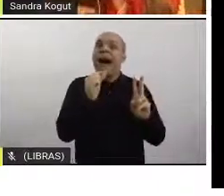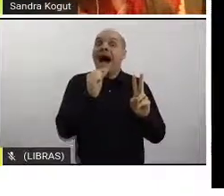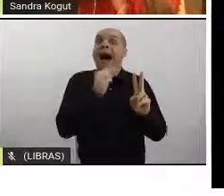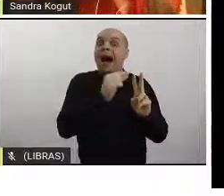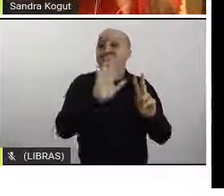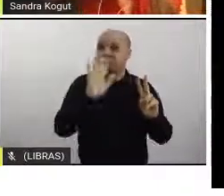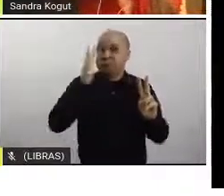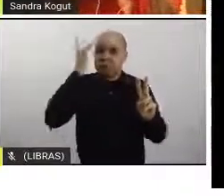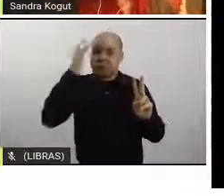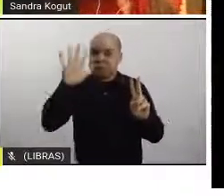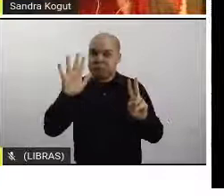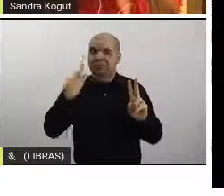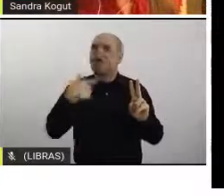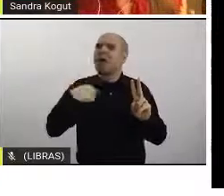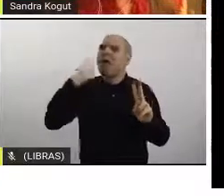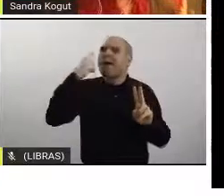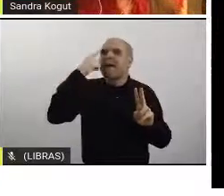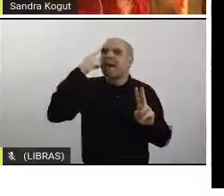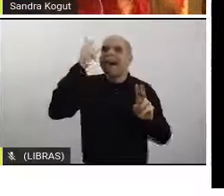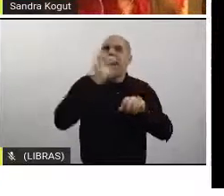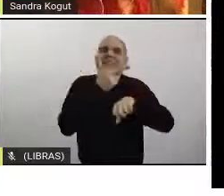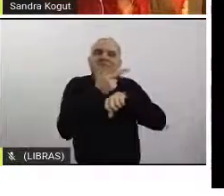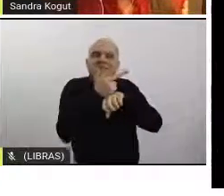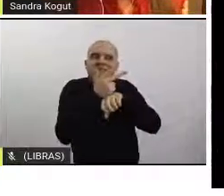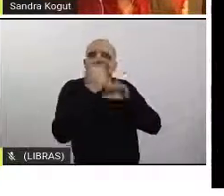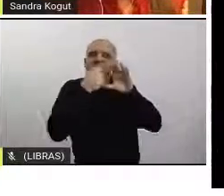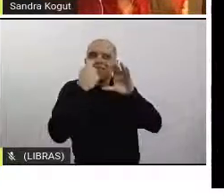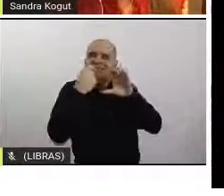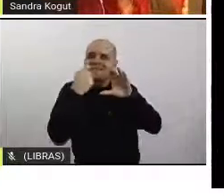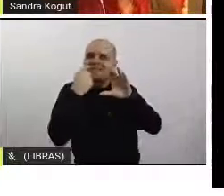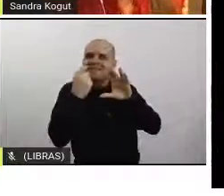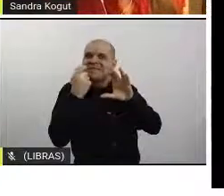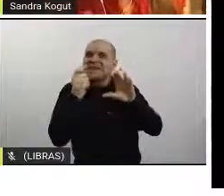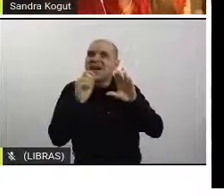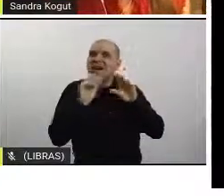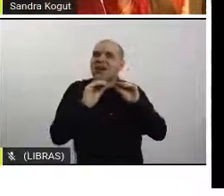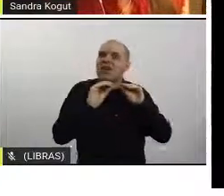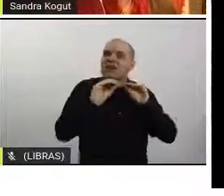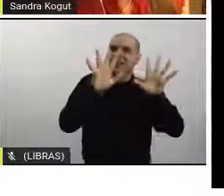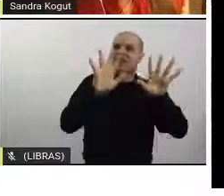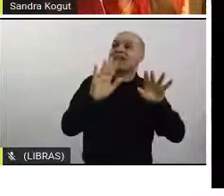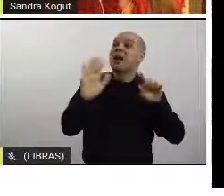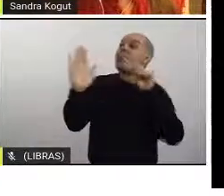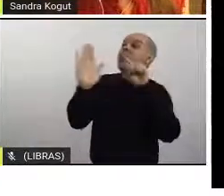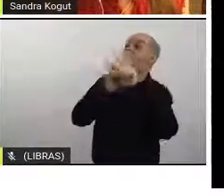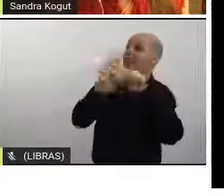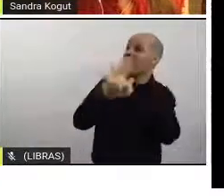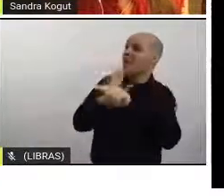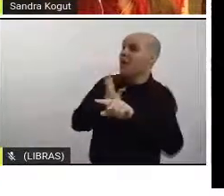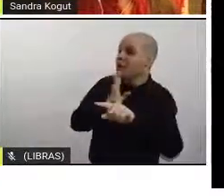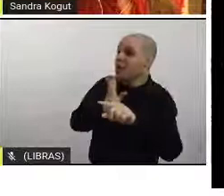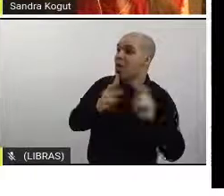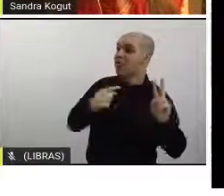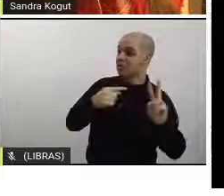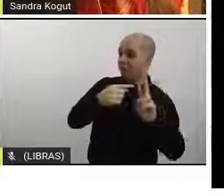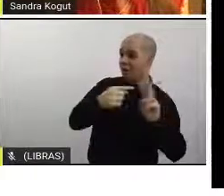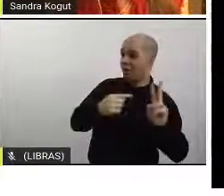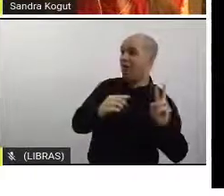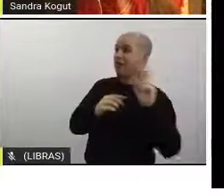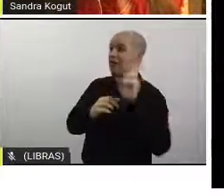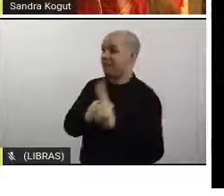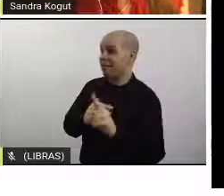vídeo. E o vídeo tinha uma série de situações e tal, e brincava com essa... O fato